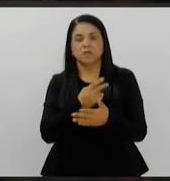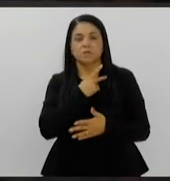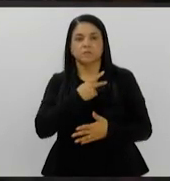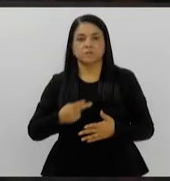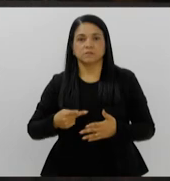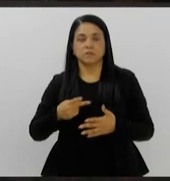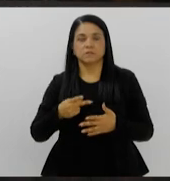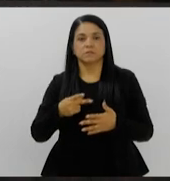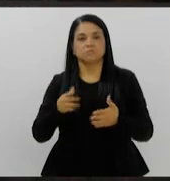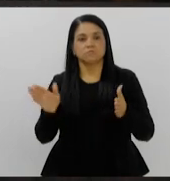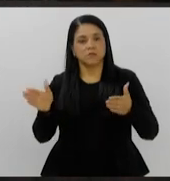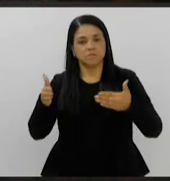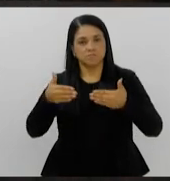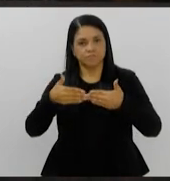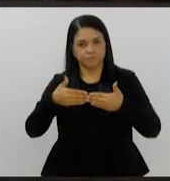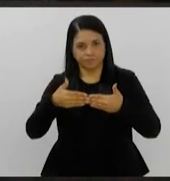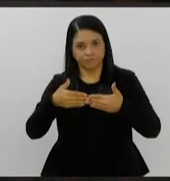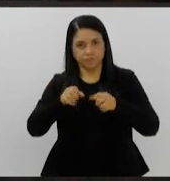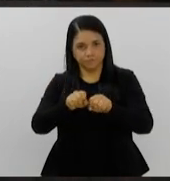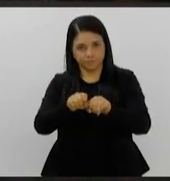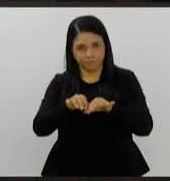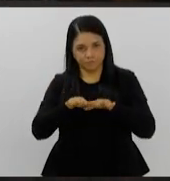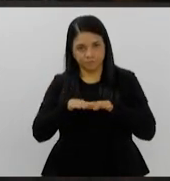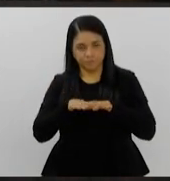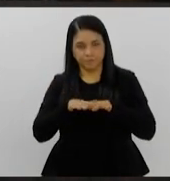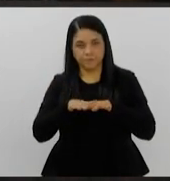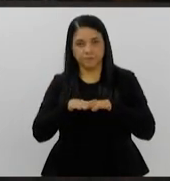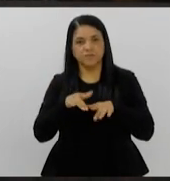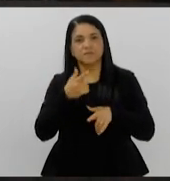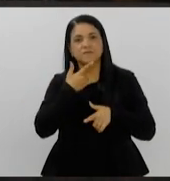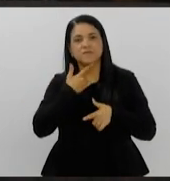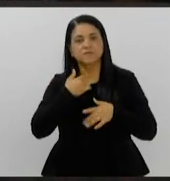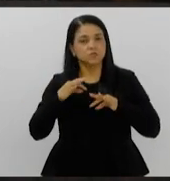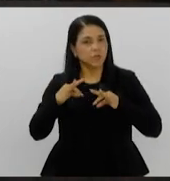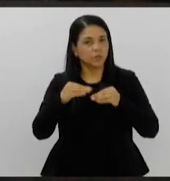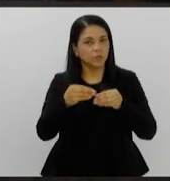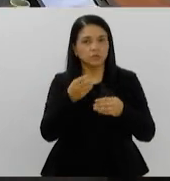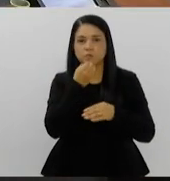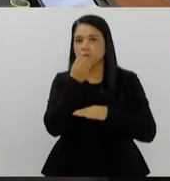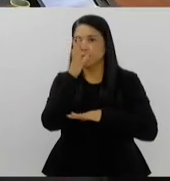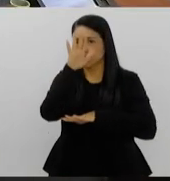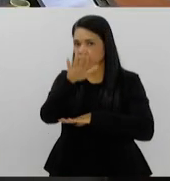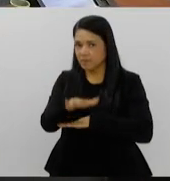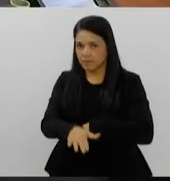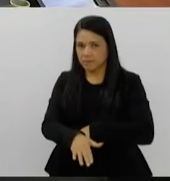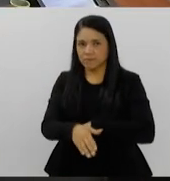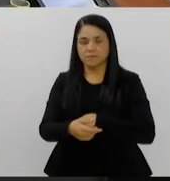presidência declara encerrada a presente sessão, desejando a todos uma boa tarde.